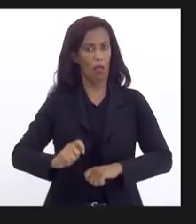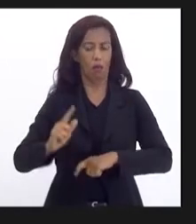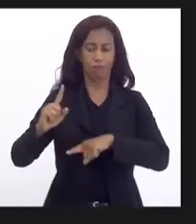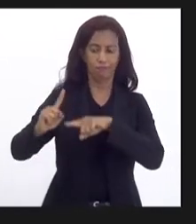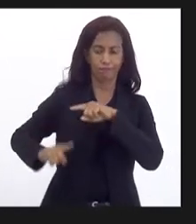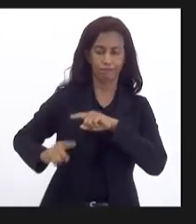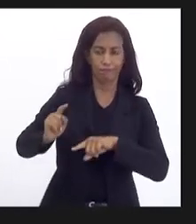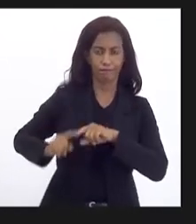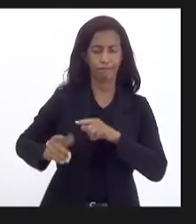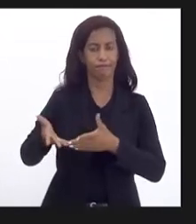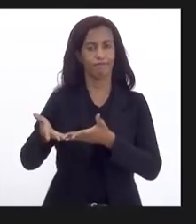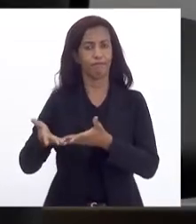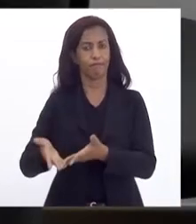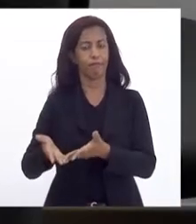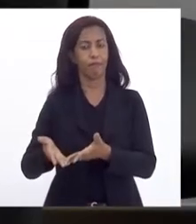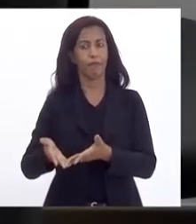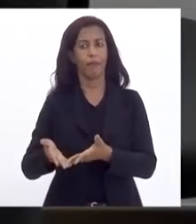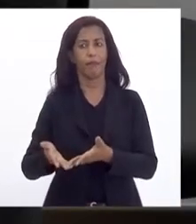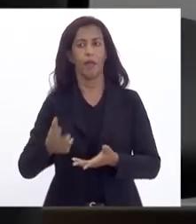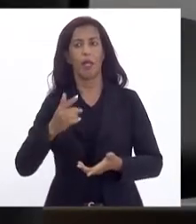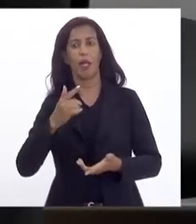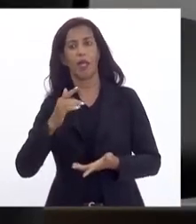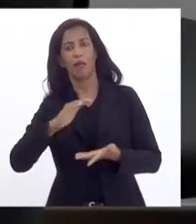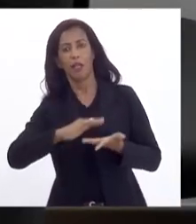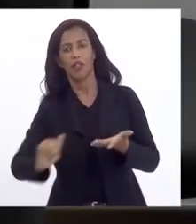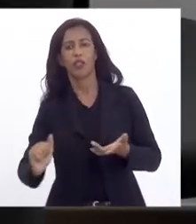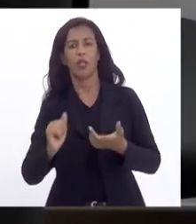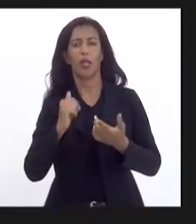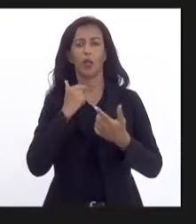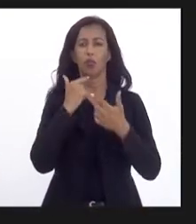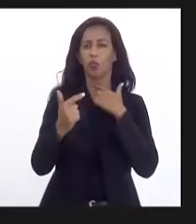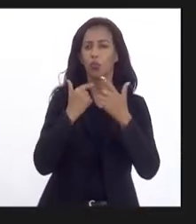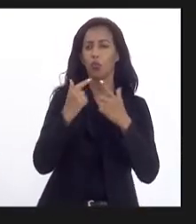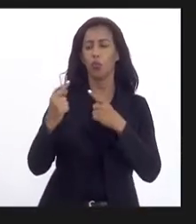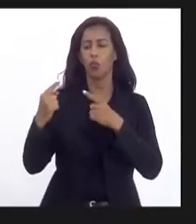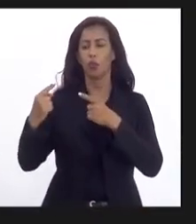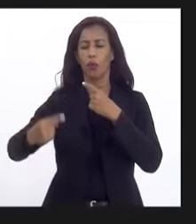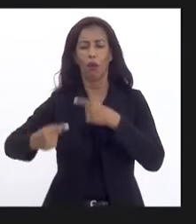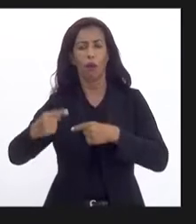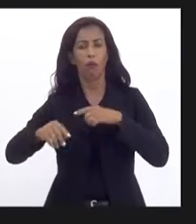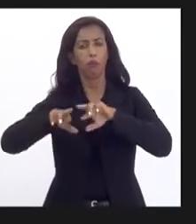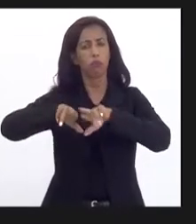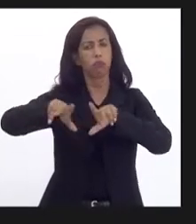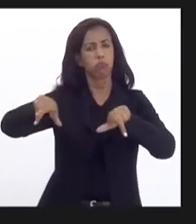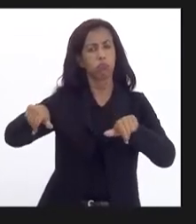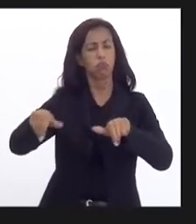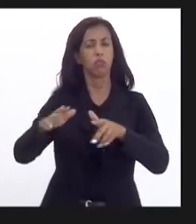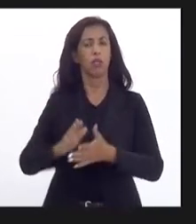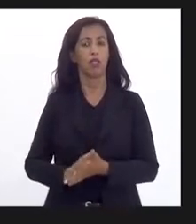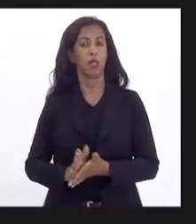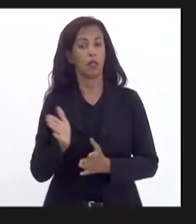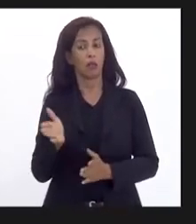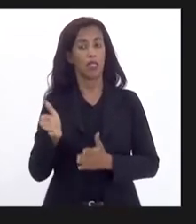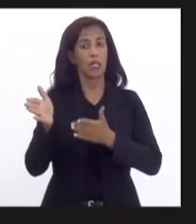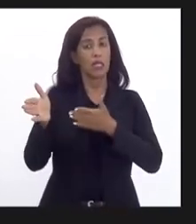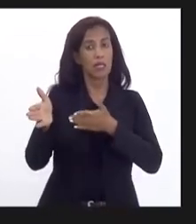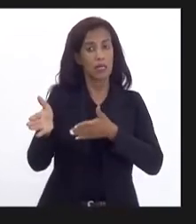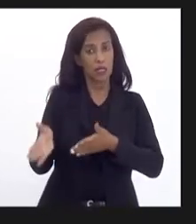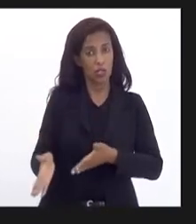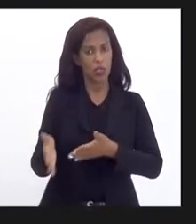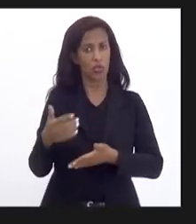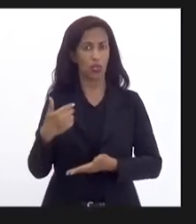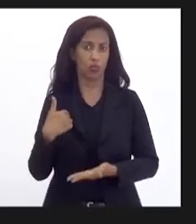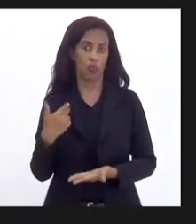do Parlamento para dirimir dúvidas, para debater divergências. Enfim, nesse sentido, é óbvio que eu não